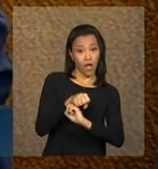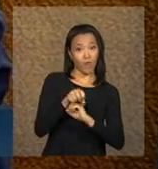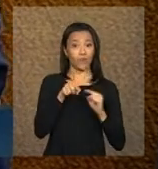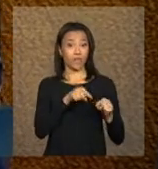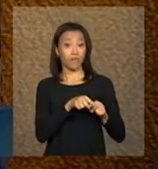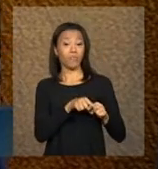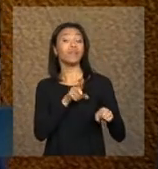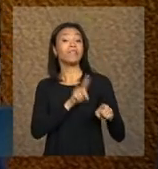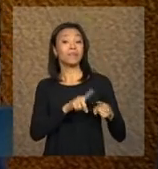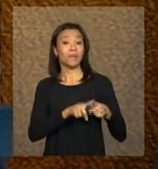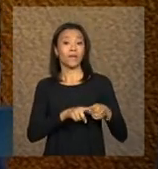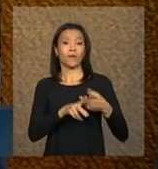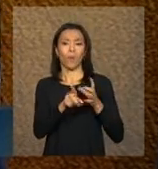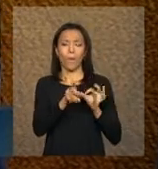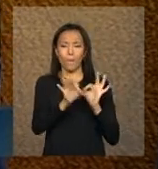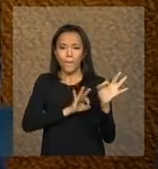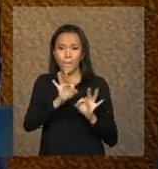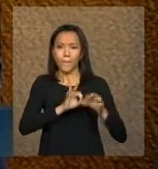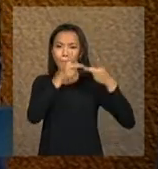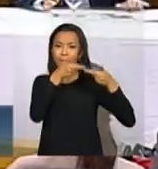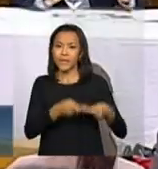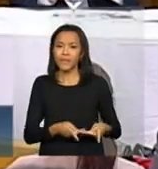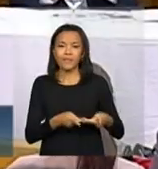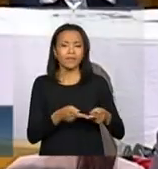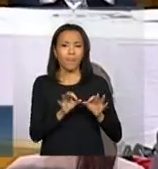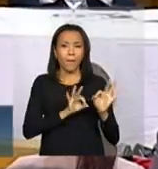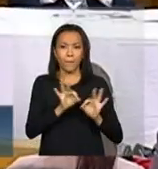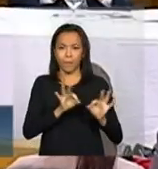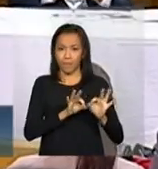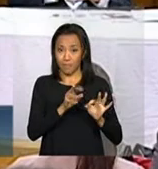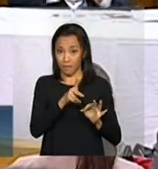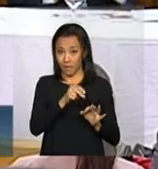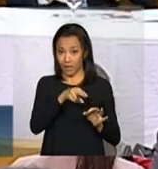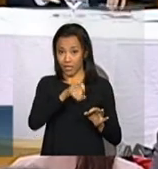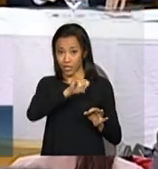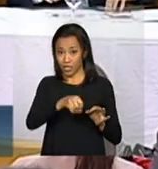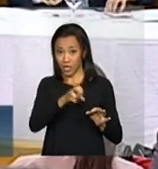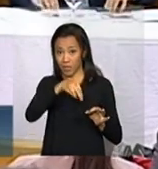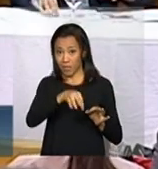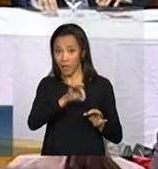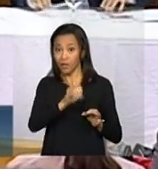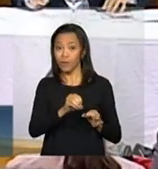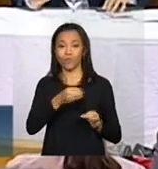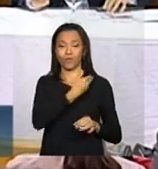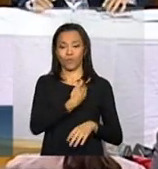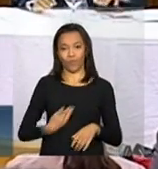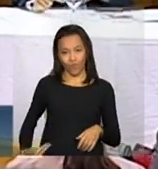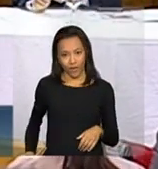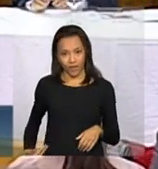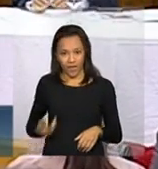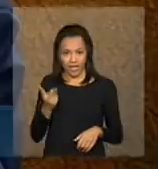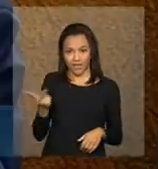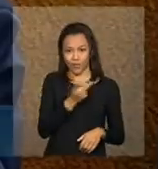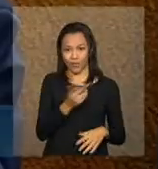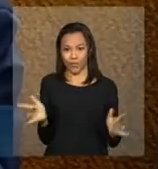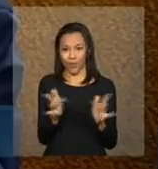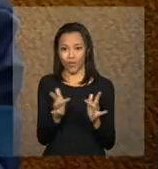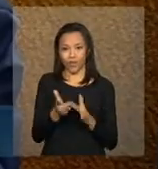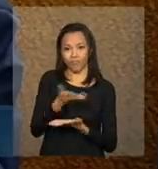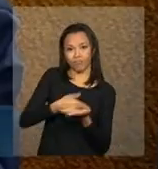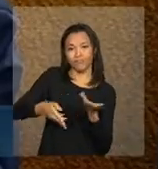de planejamento e orçamento público. Eu acho que, se a gente conseguir avançar nesta